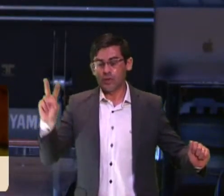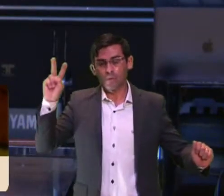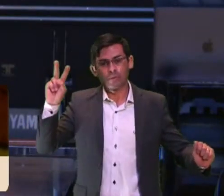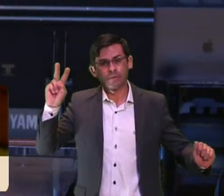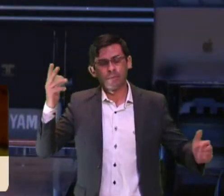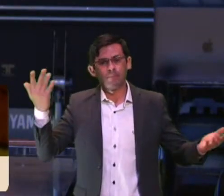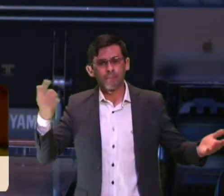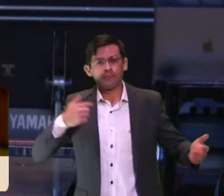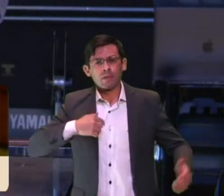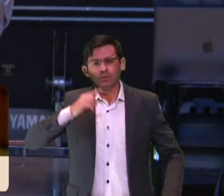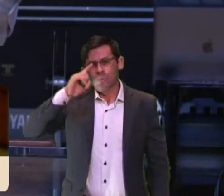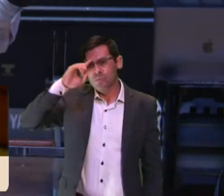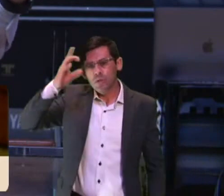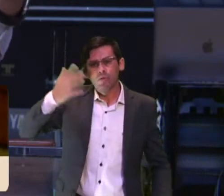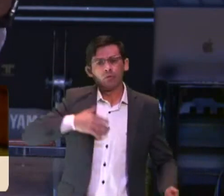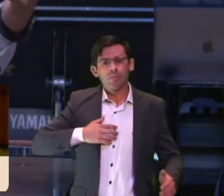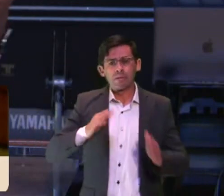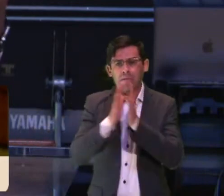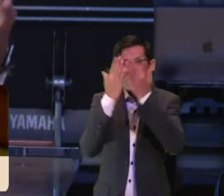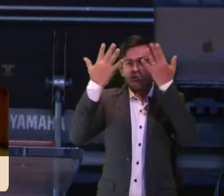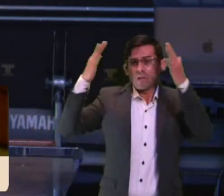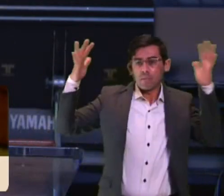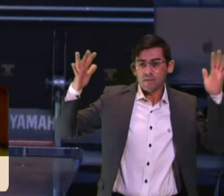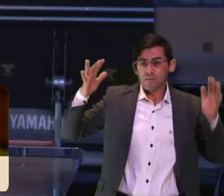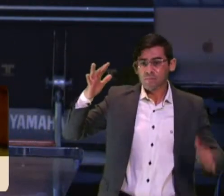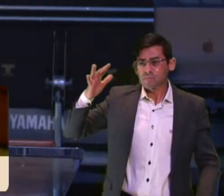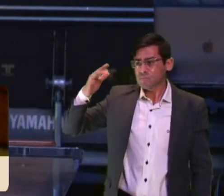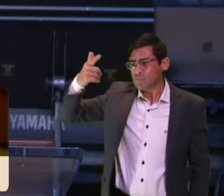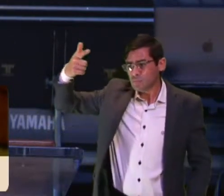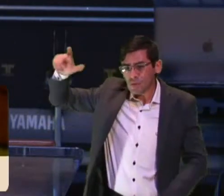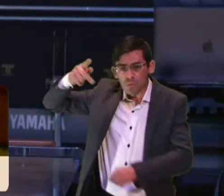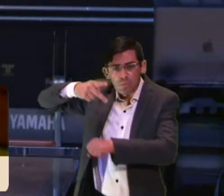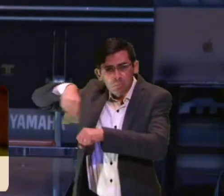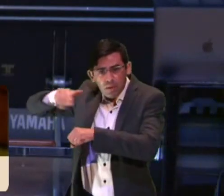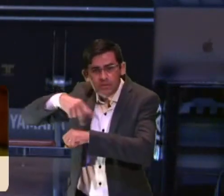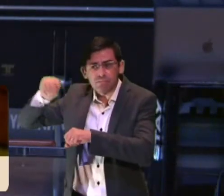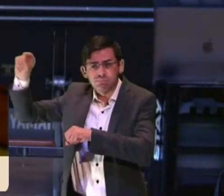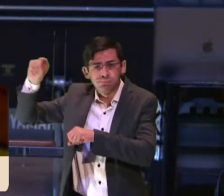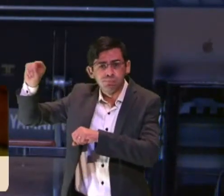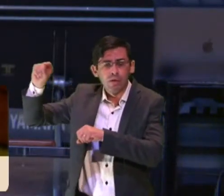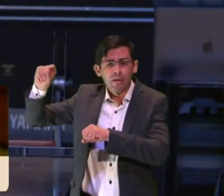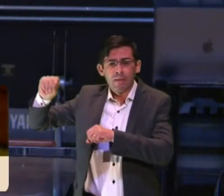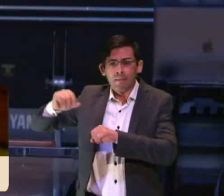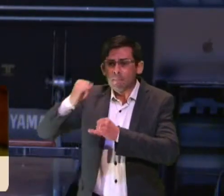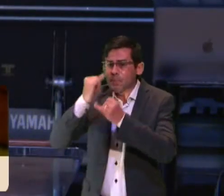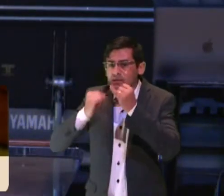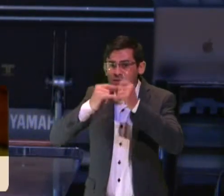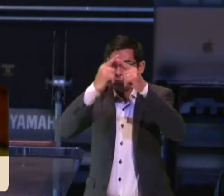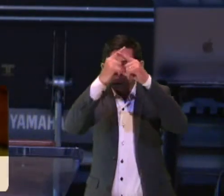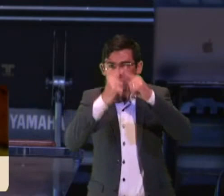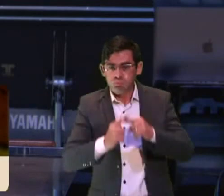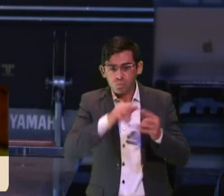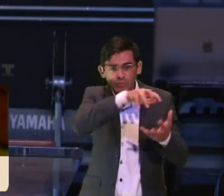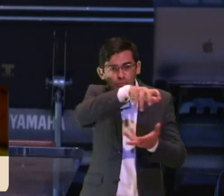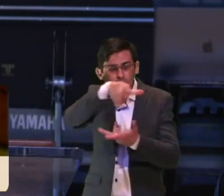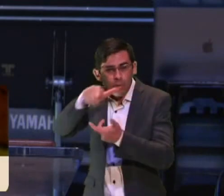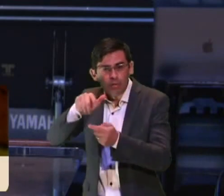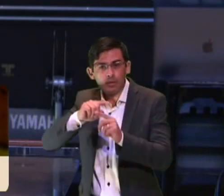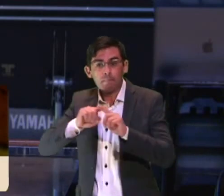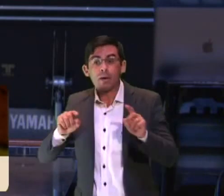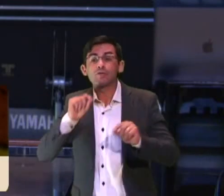Esses dias eu vi uma comemoração nas ruas da Argentina. Parecia uma Copa do Mundo. E era a